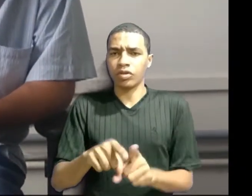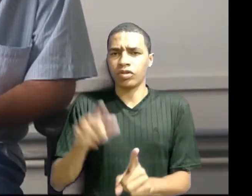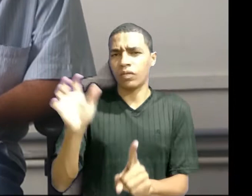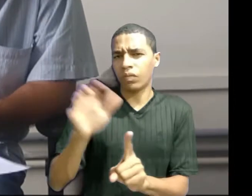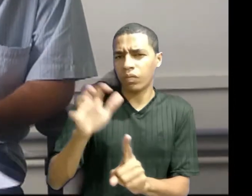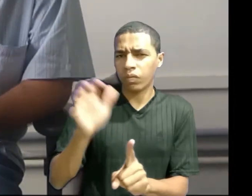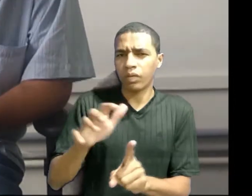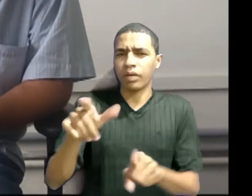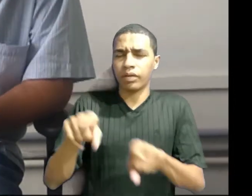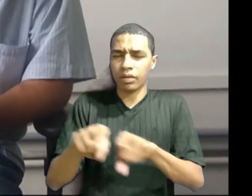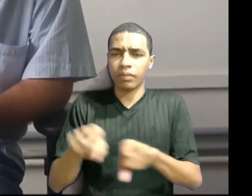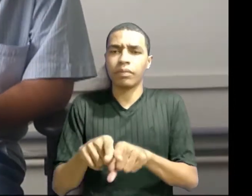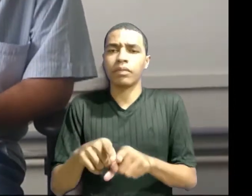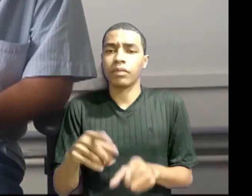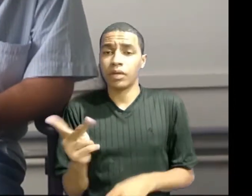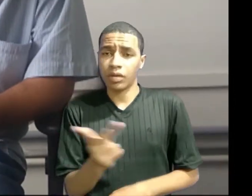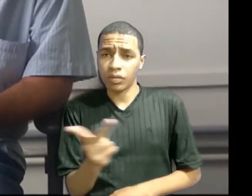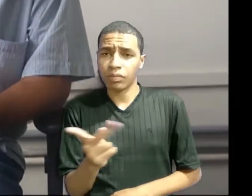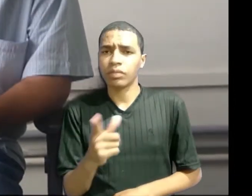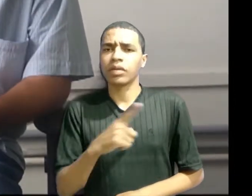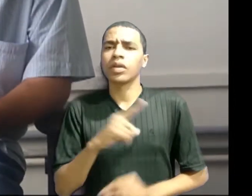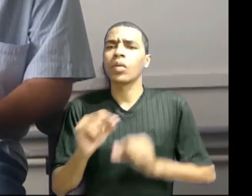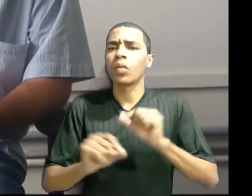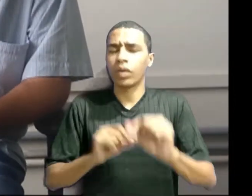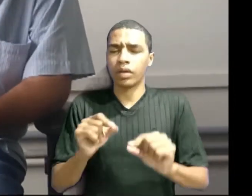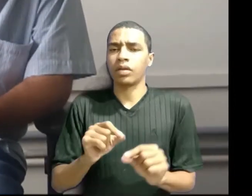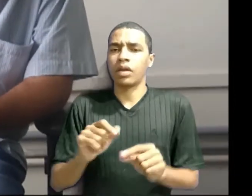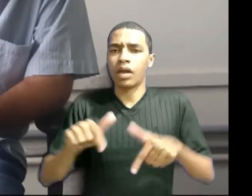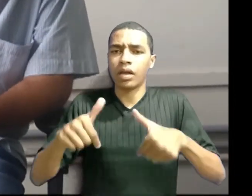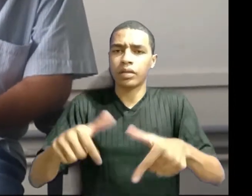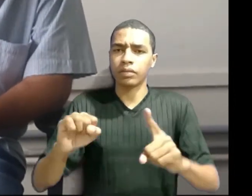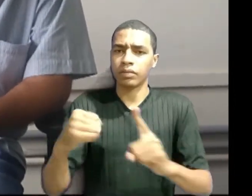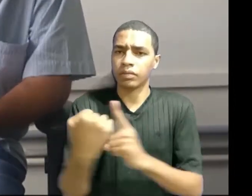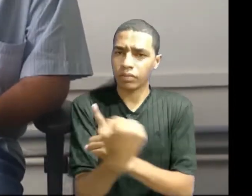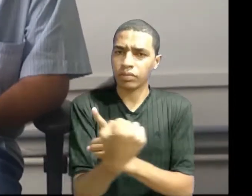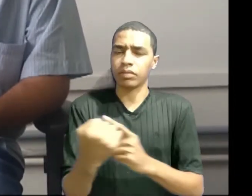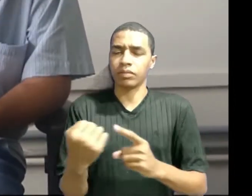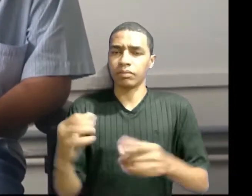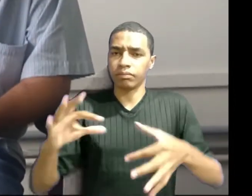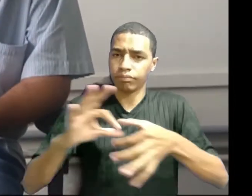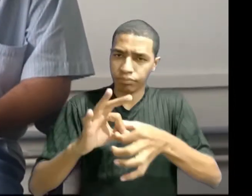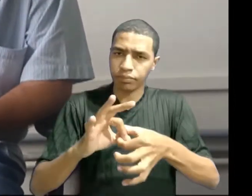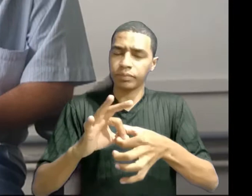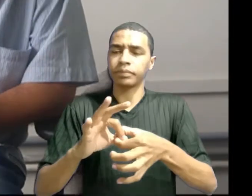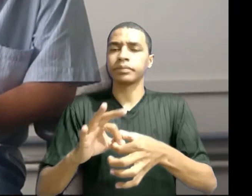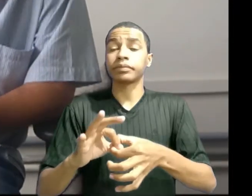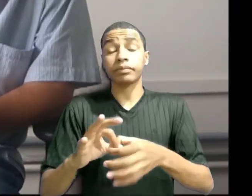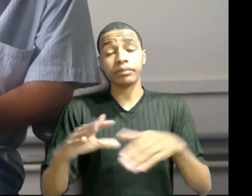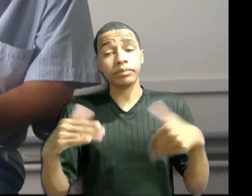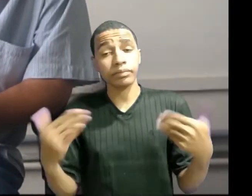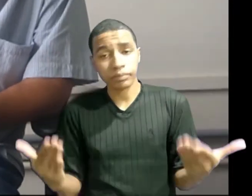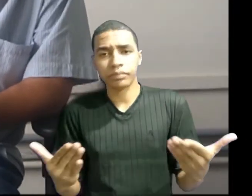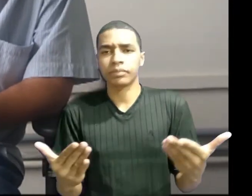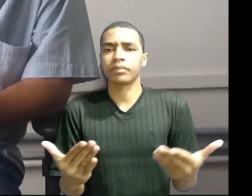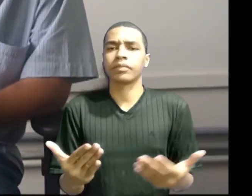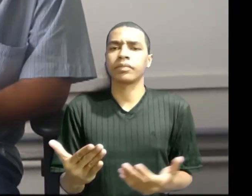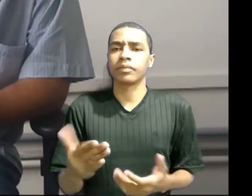dominação, né? E elas respectivamente relacionadas às ações sociais, né?